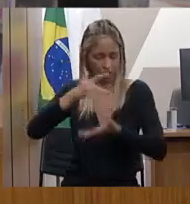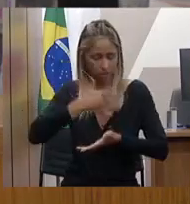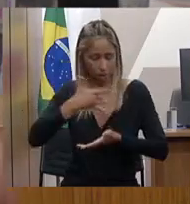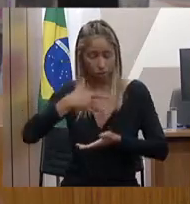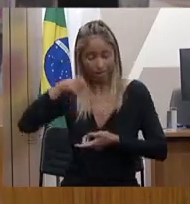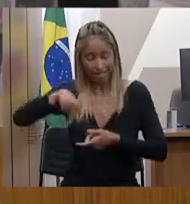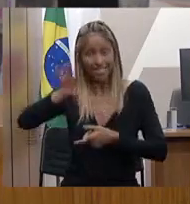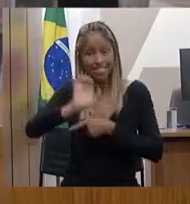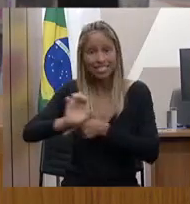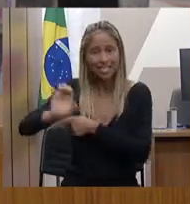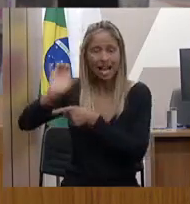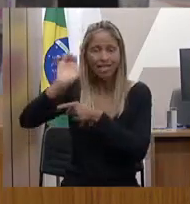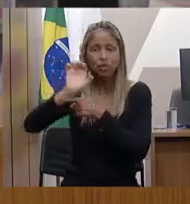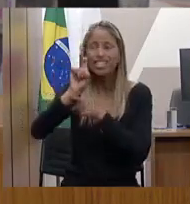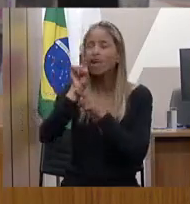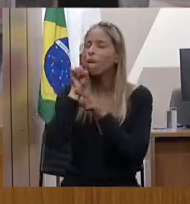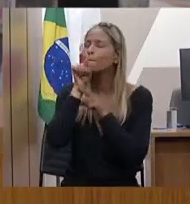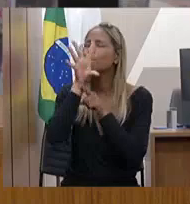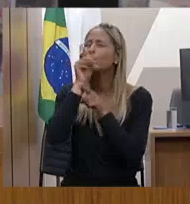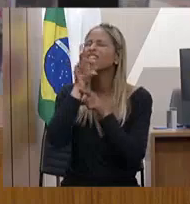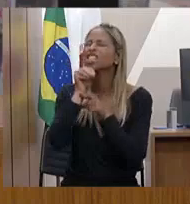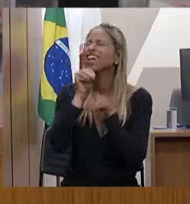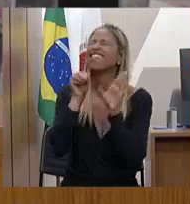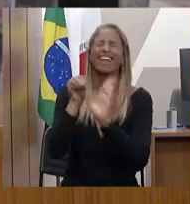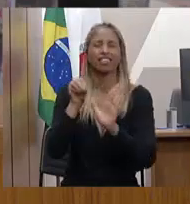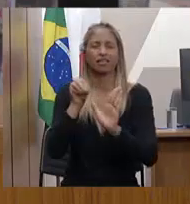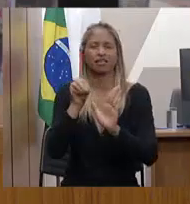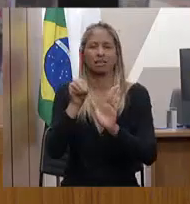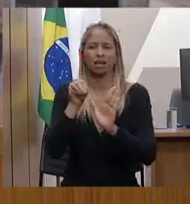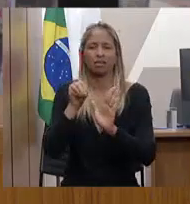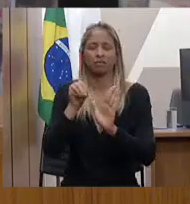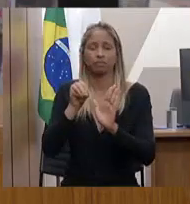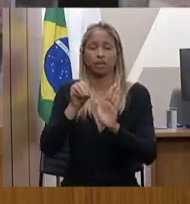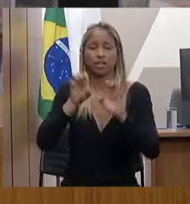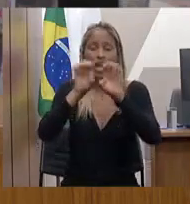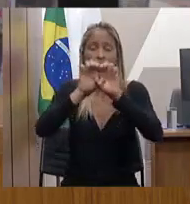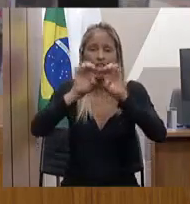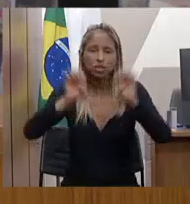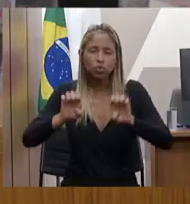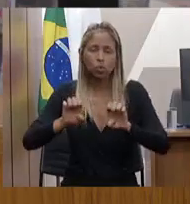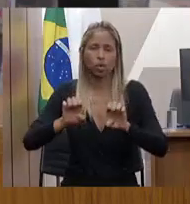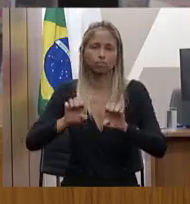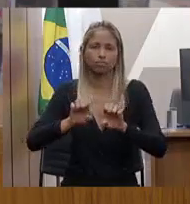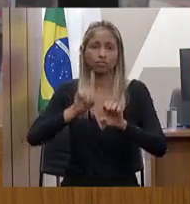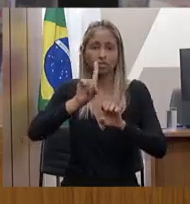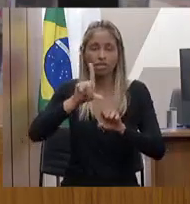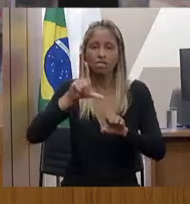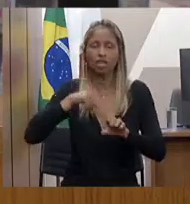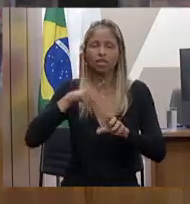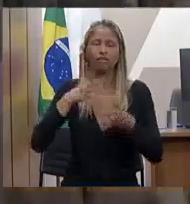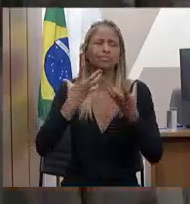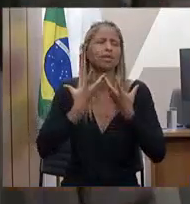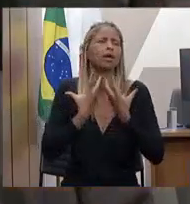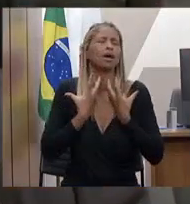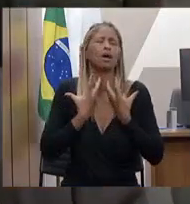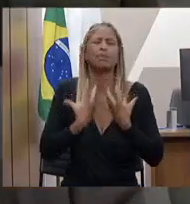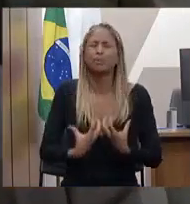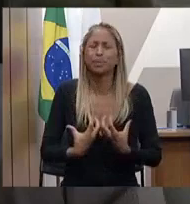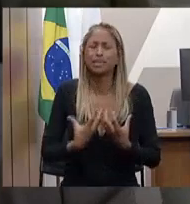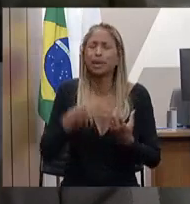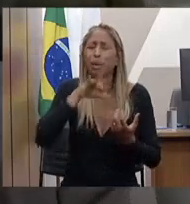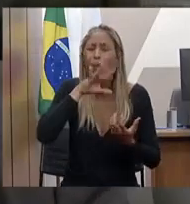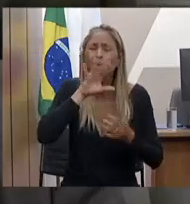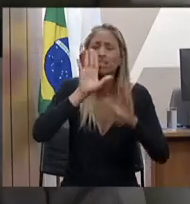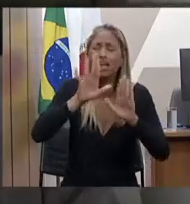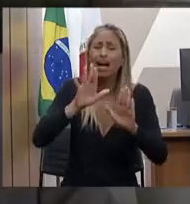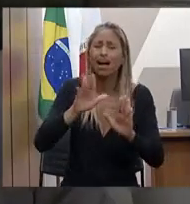que não mexa um palito uma vírgula da estrutura da saúde do trabalhador que já tá tão debilitado antes de